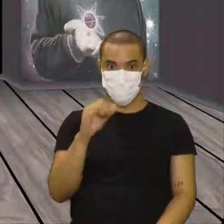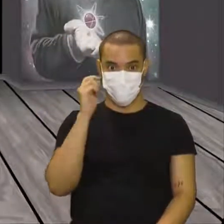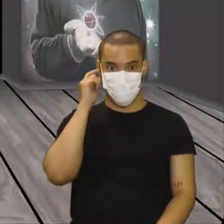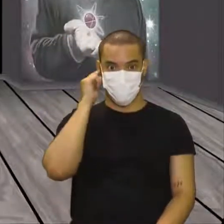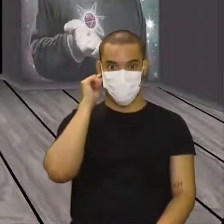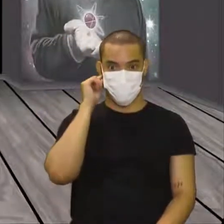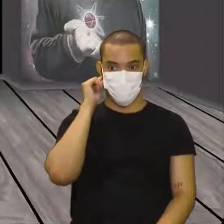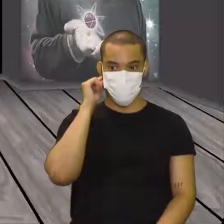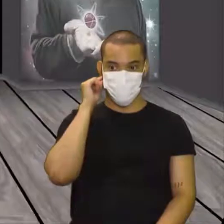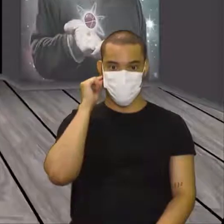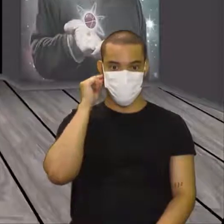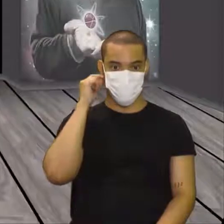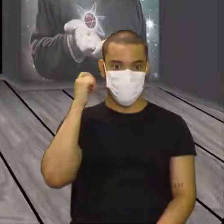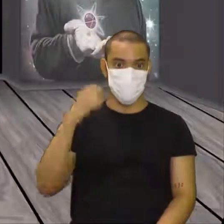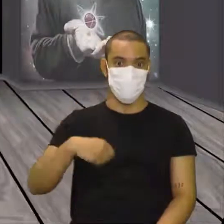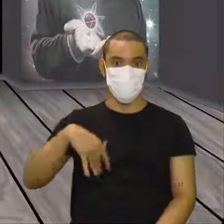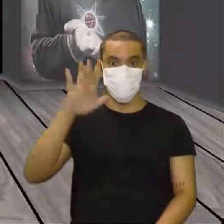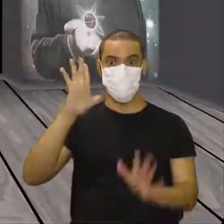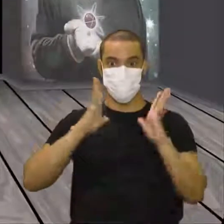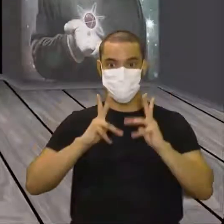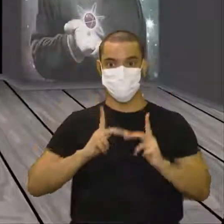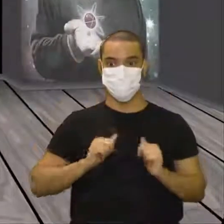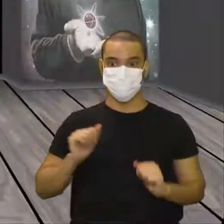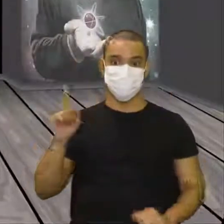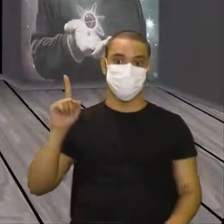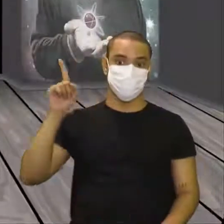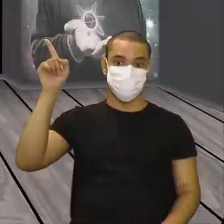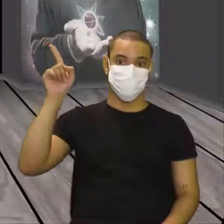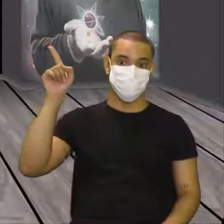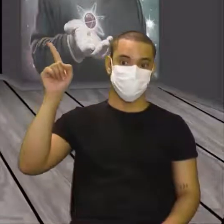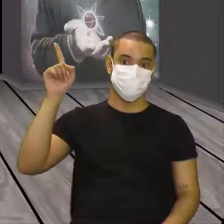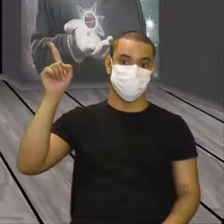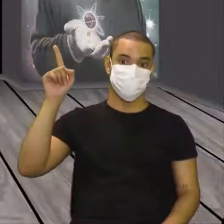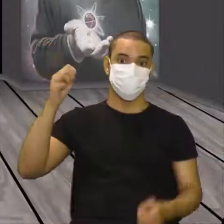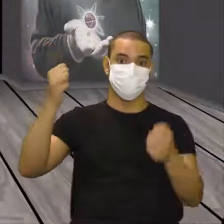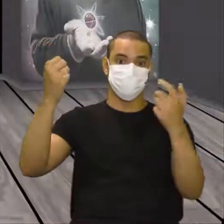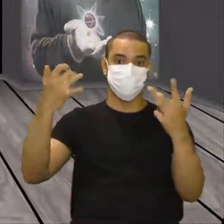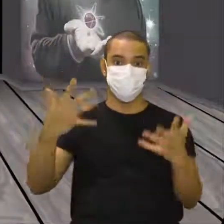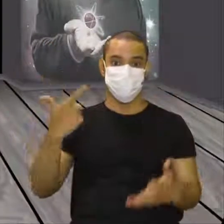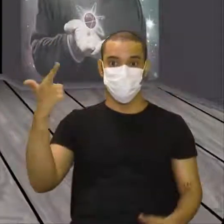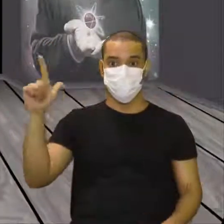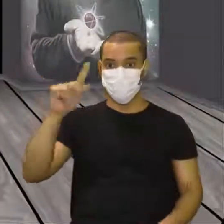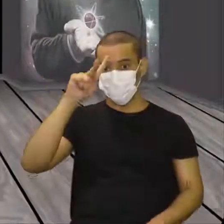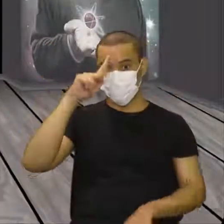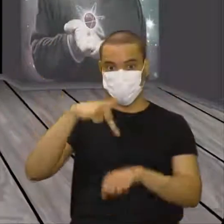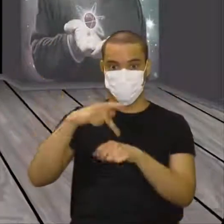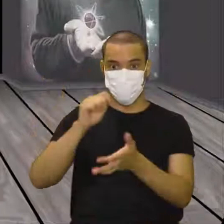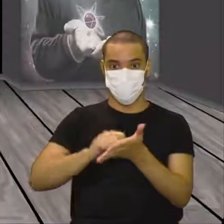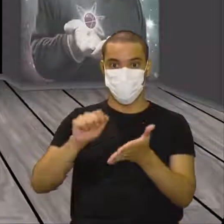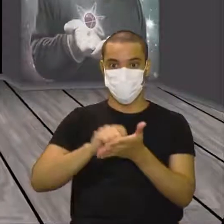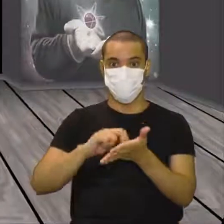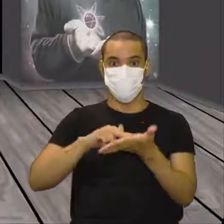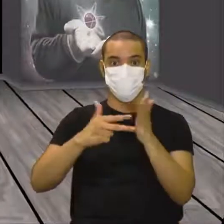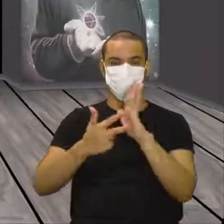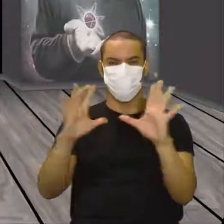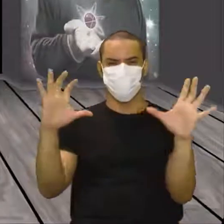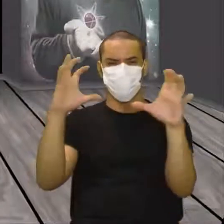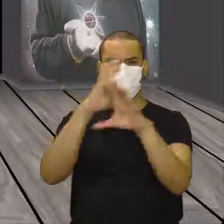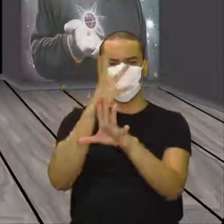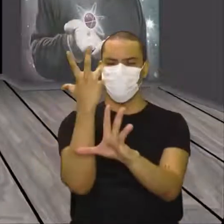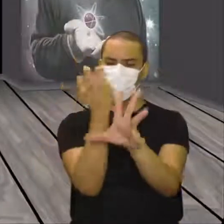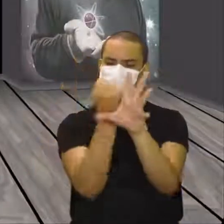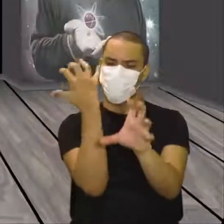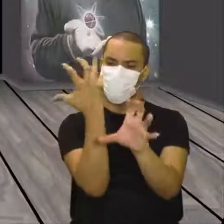fonte mais limpa que nós temos. E aqui em cima, quando fala de Stephen Hawking, né? Você fala de buracos negros, né? Que atrai